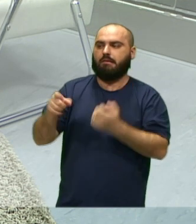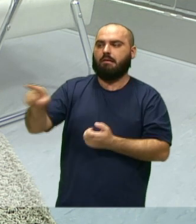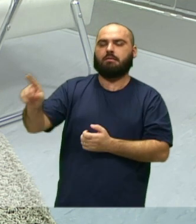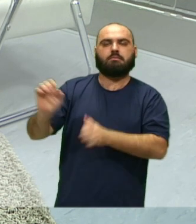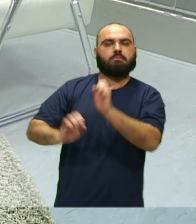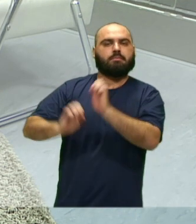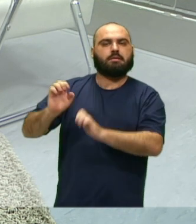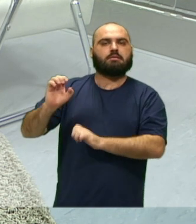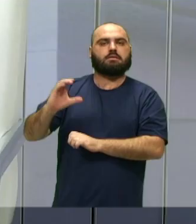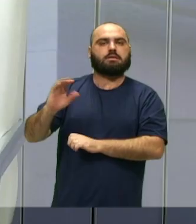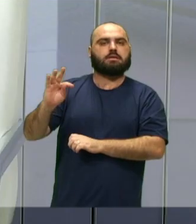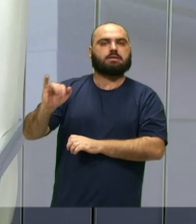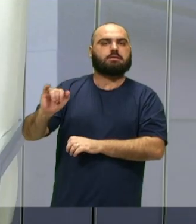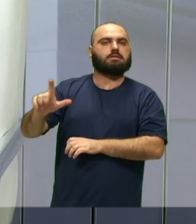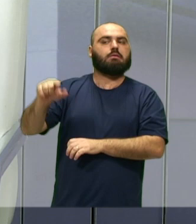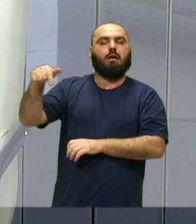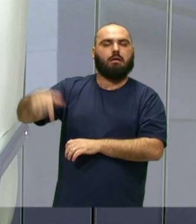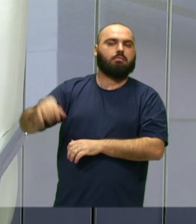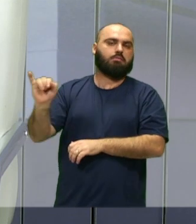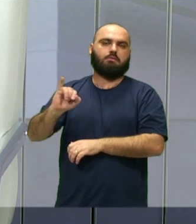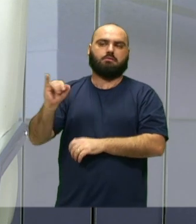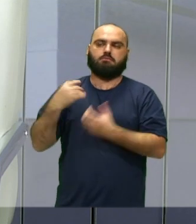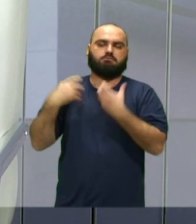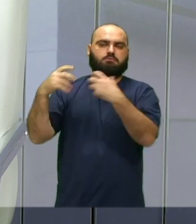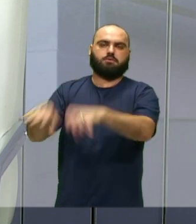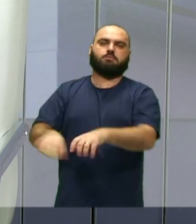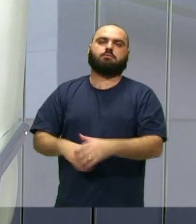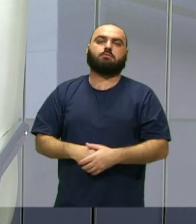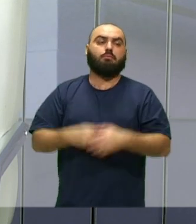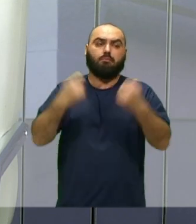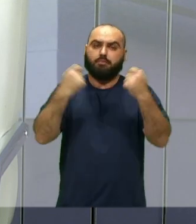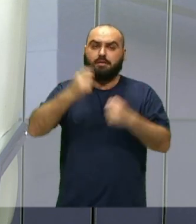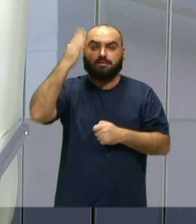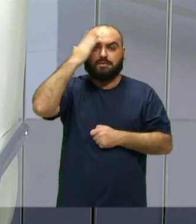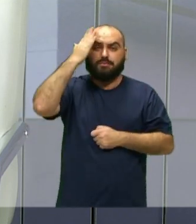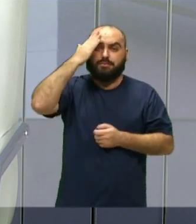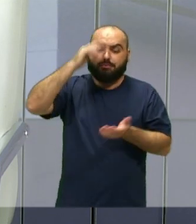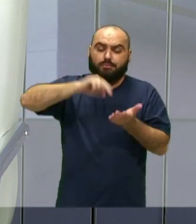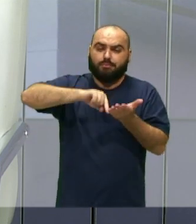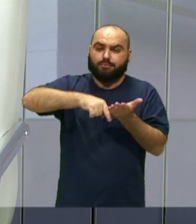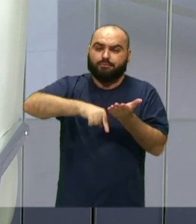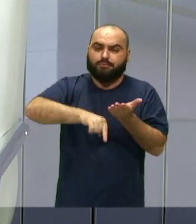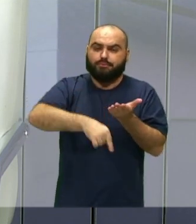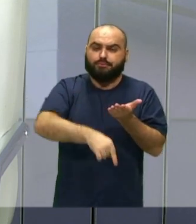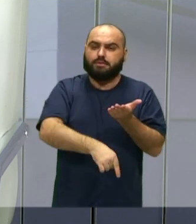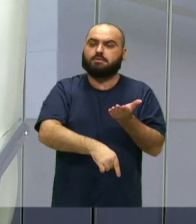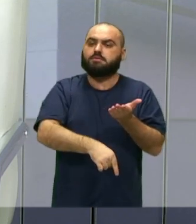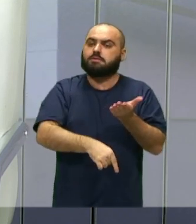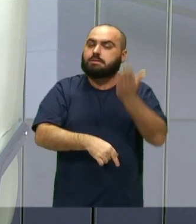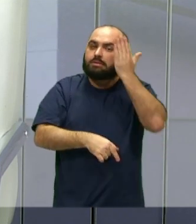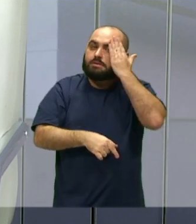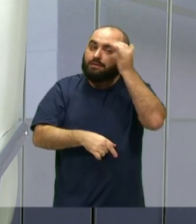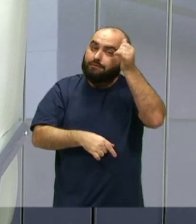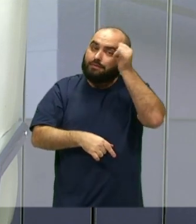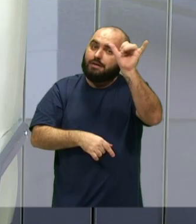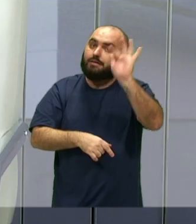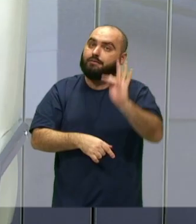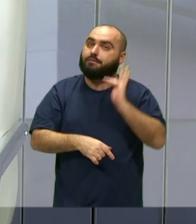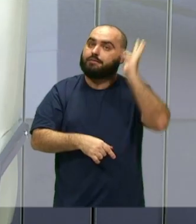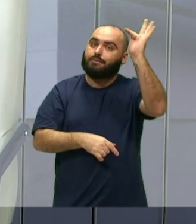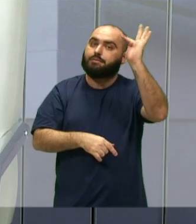Itajaí. Então, nós temos que estar sabendo de tudo para evitar qualquer outro constrangimento